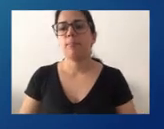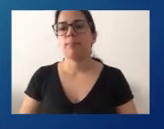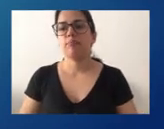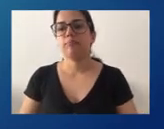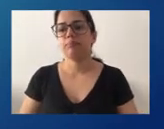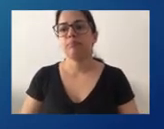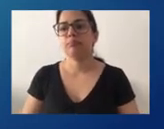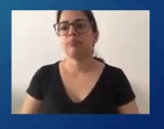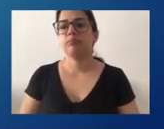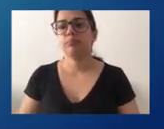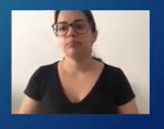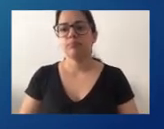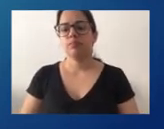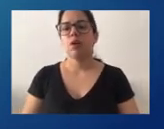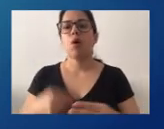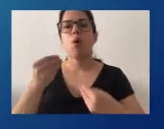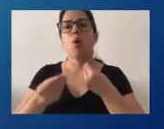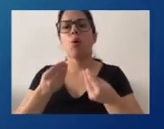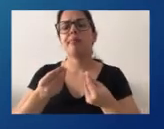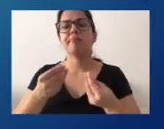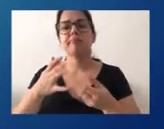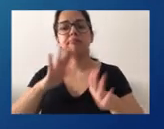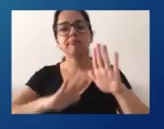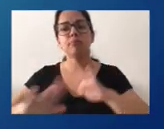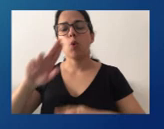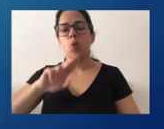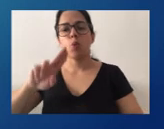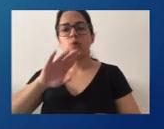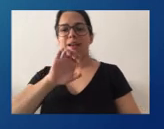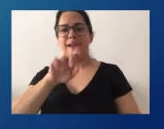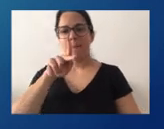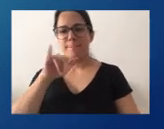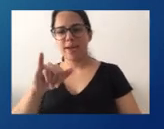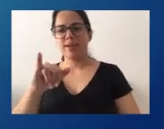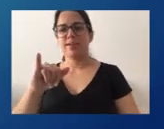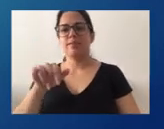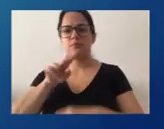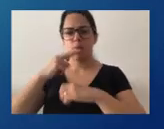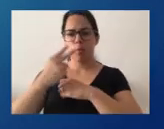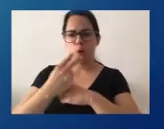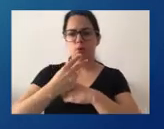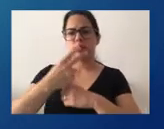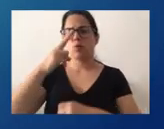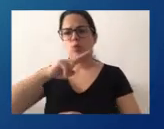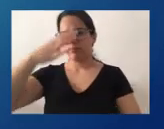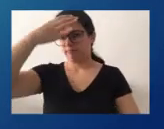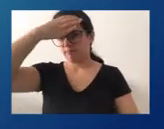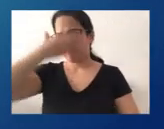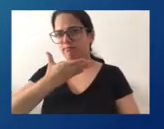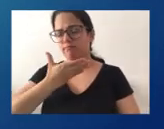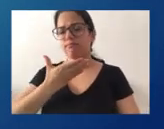Bem, as medidas preventivas incluem a utilização de equipamento de proteção individual, com protetor facial,